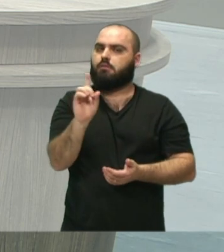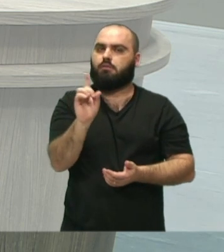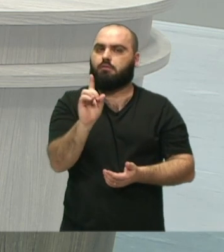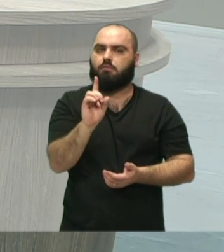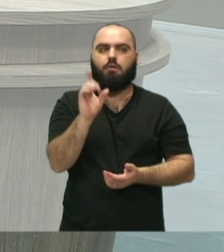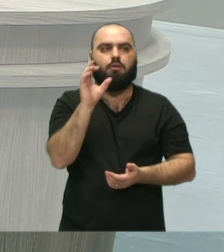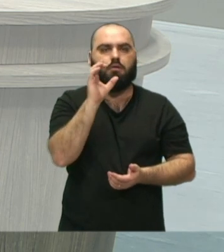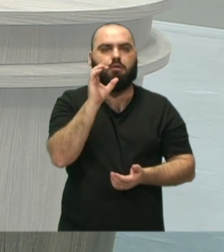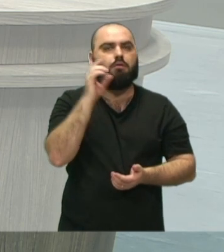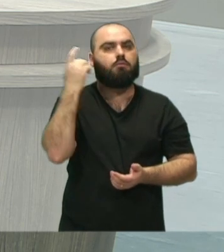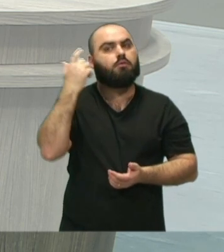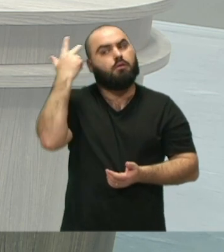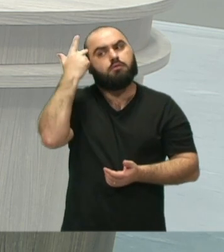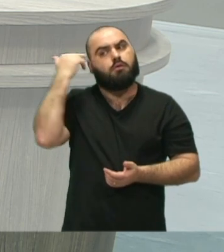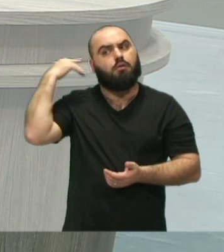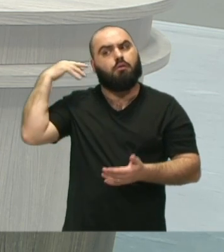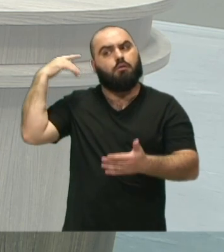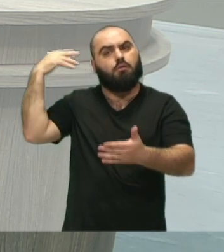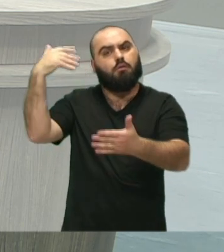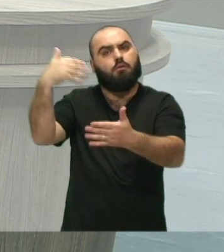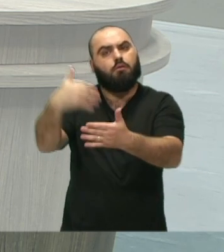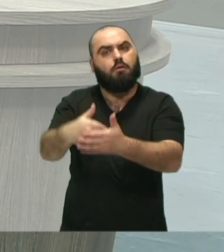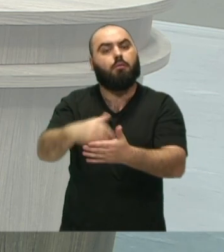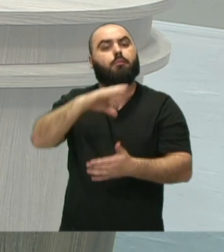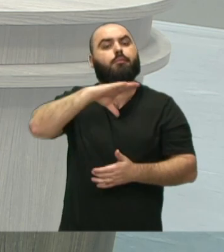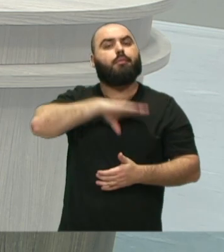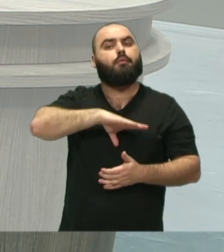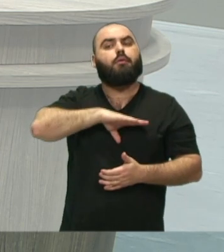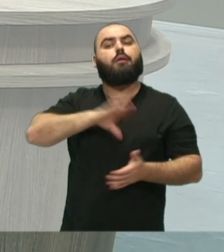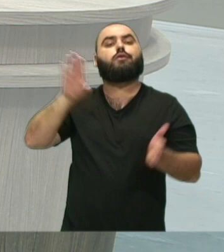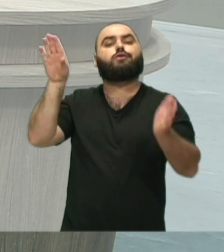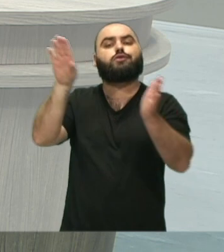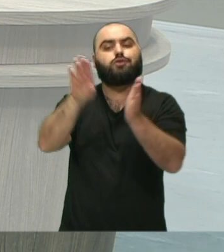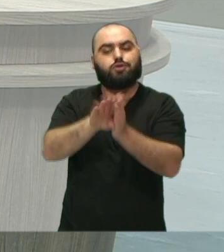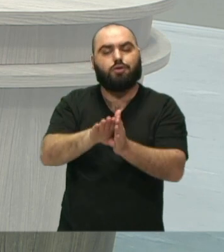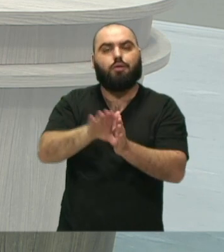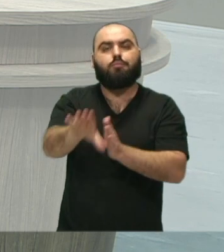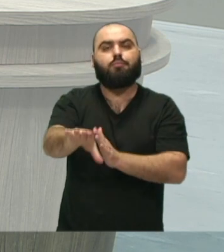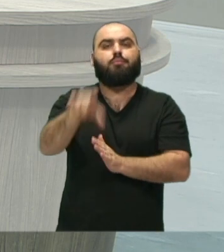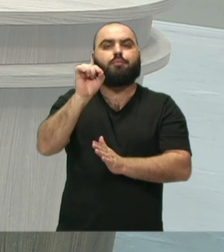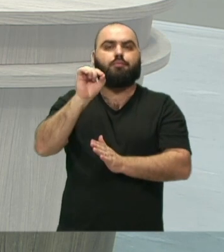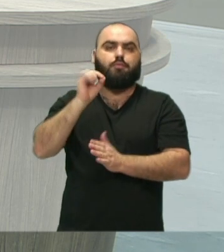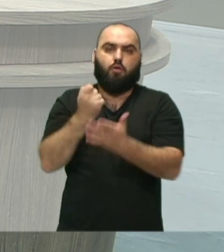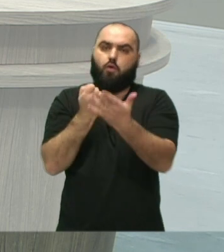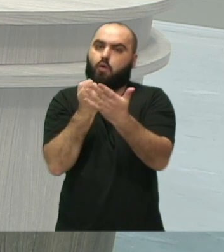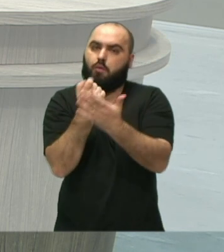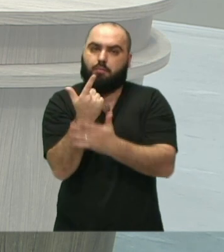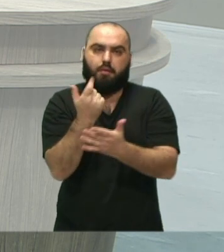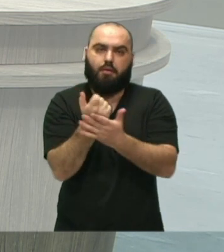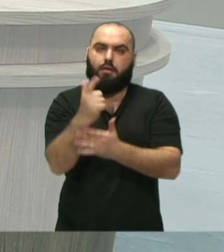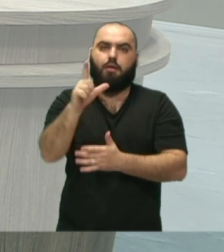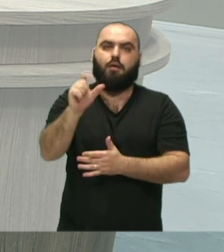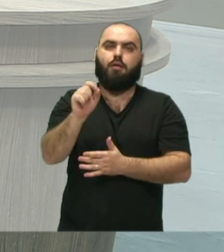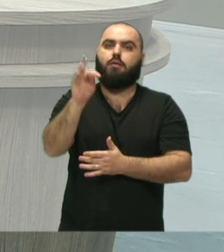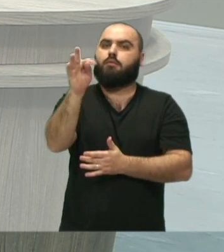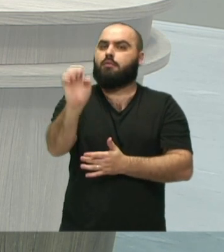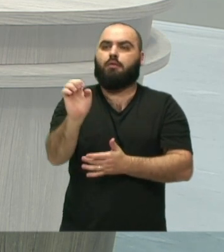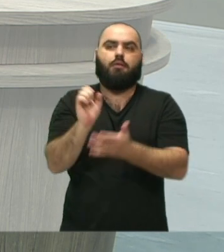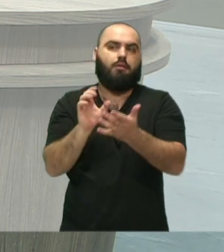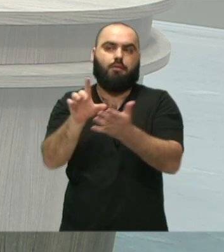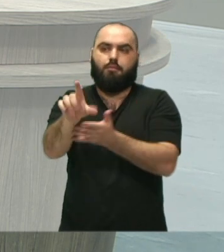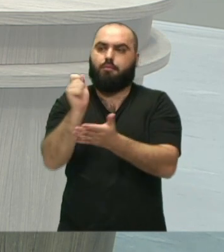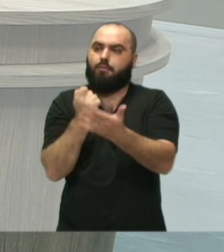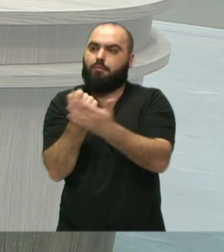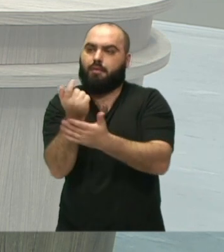a partir da história, da maneira como Portugal escravizou. Portugal não comprava escravos em lote, Portugal comprava escravos